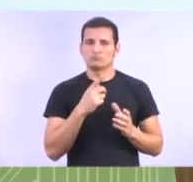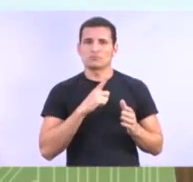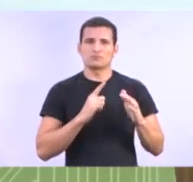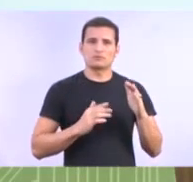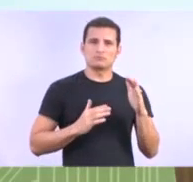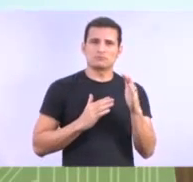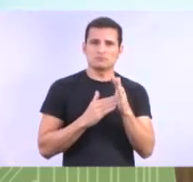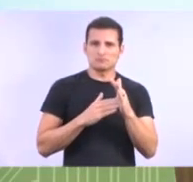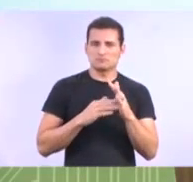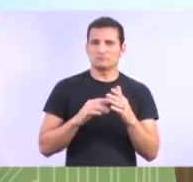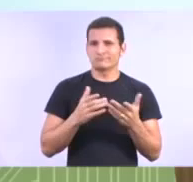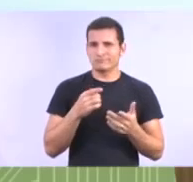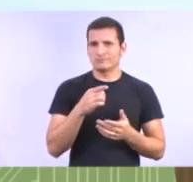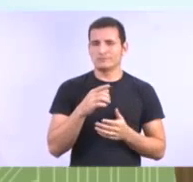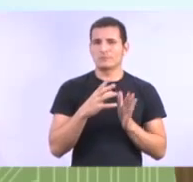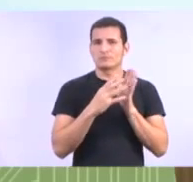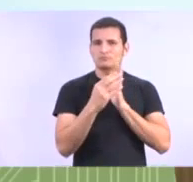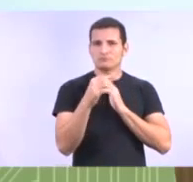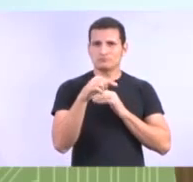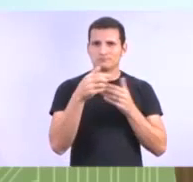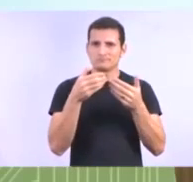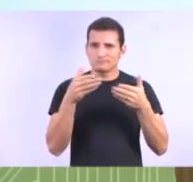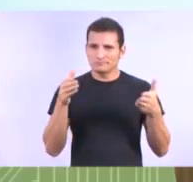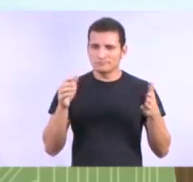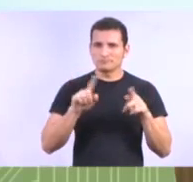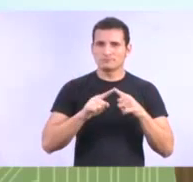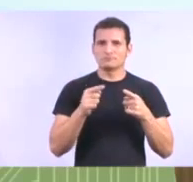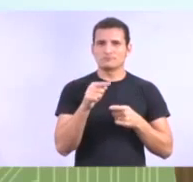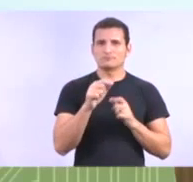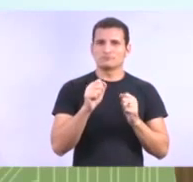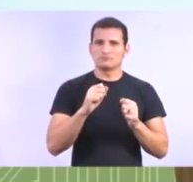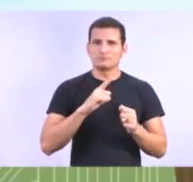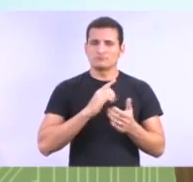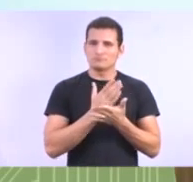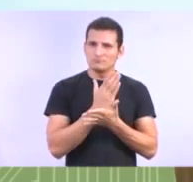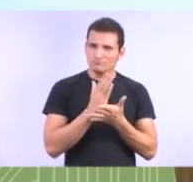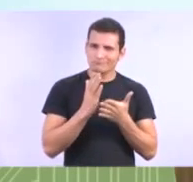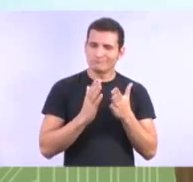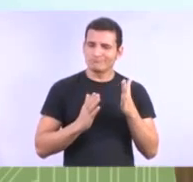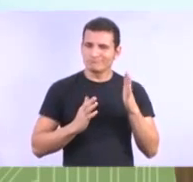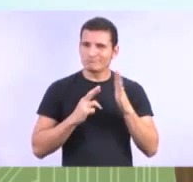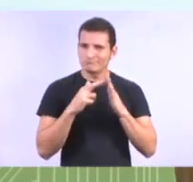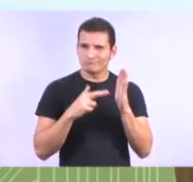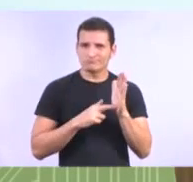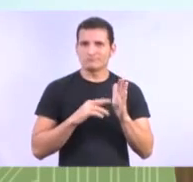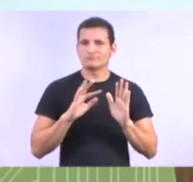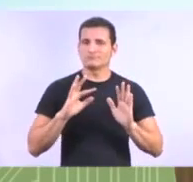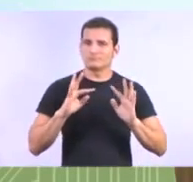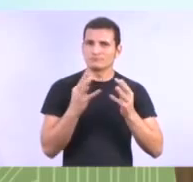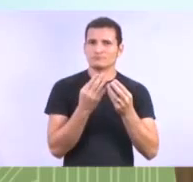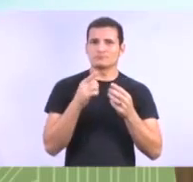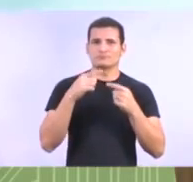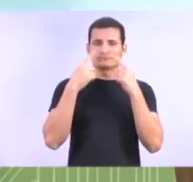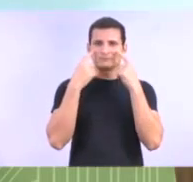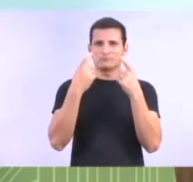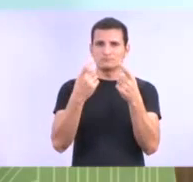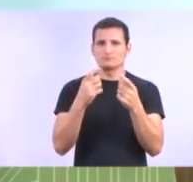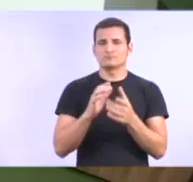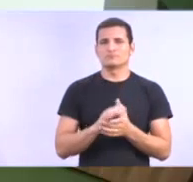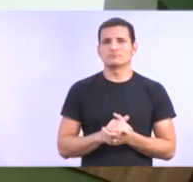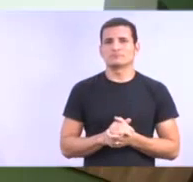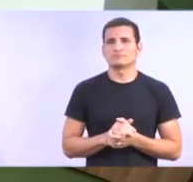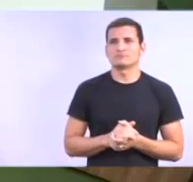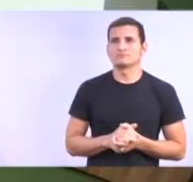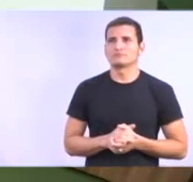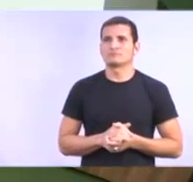mais que o modelo seja aberto, né, ele pode ter algumas restrições, então tudo isso é interessante. E aí, professor, é quando a gente começa a entrar